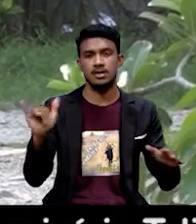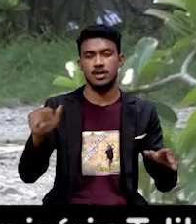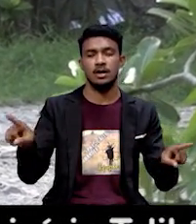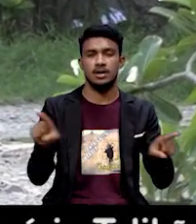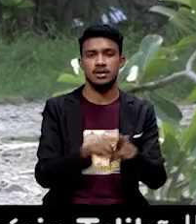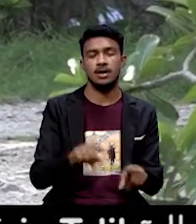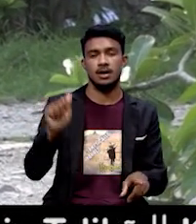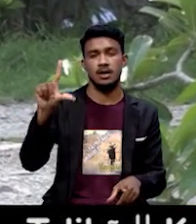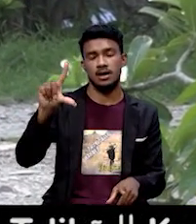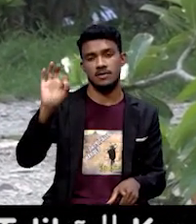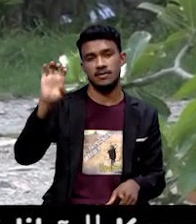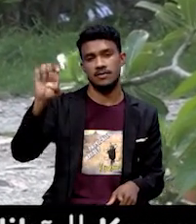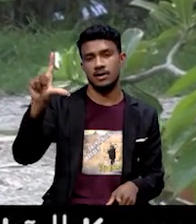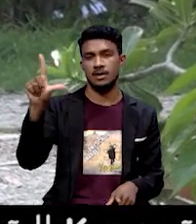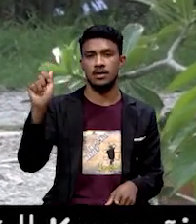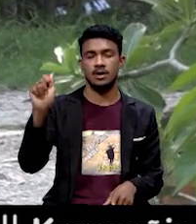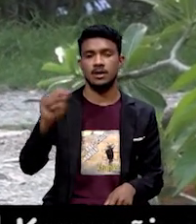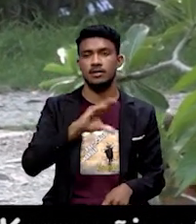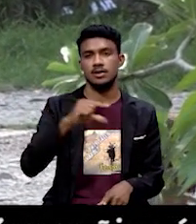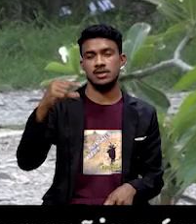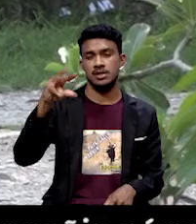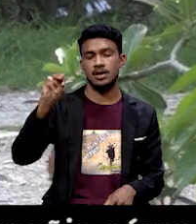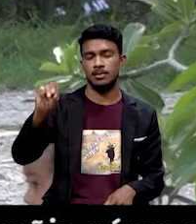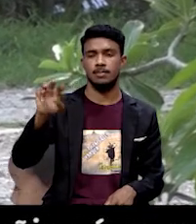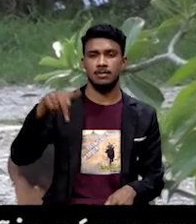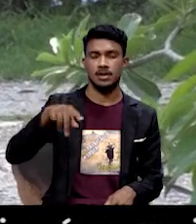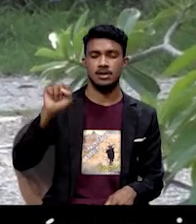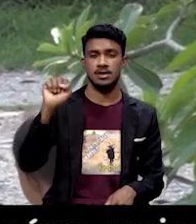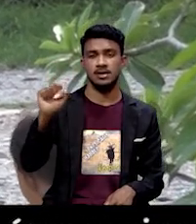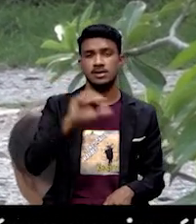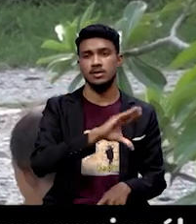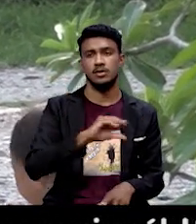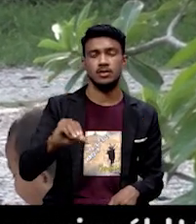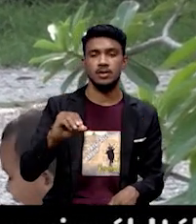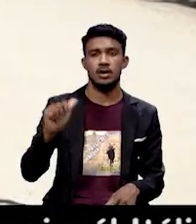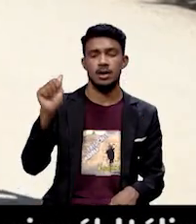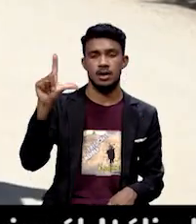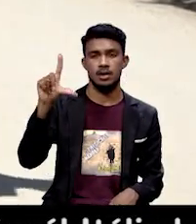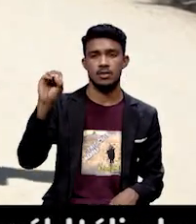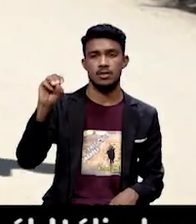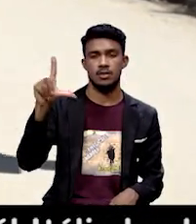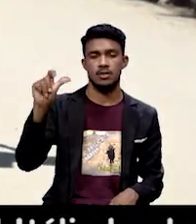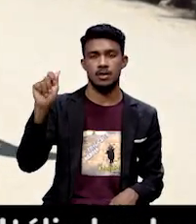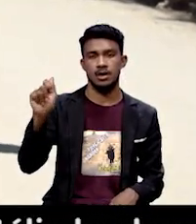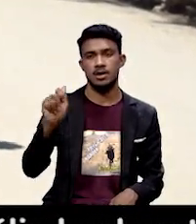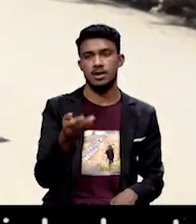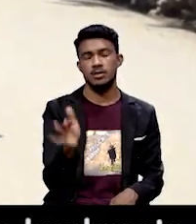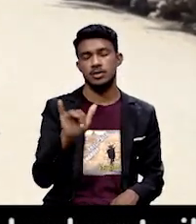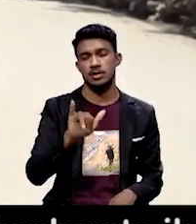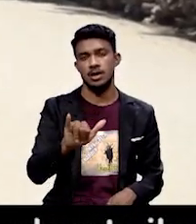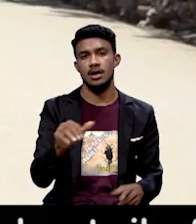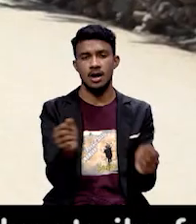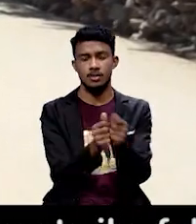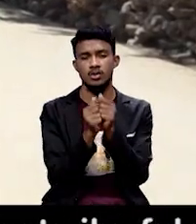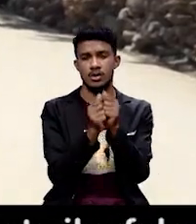Alfela GCMP no Focupers Fundação Alola na organização social nebe labeletemi sira hamutuk